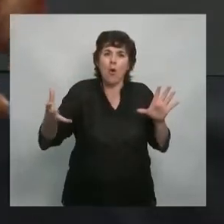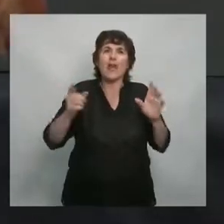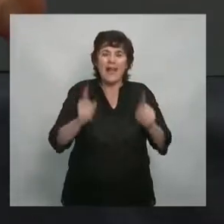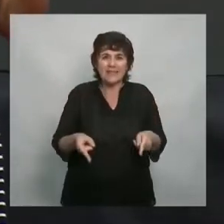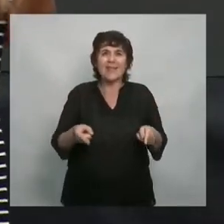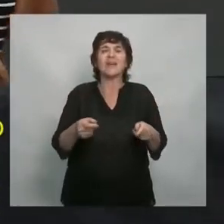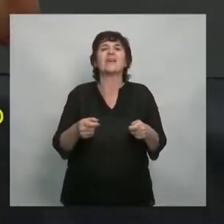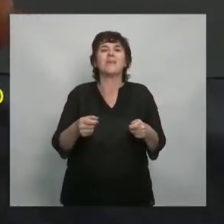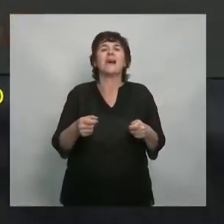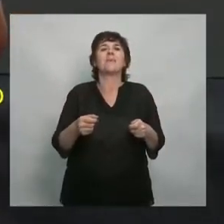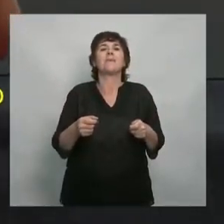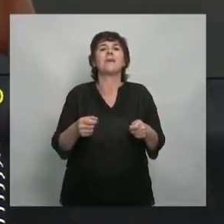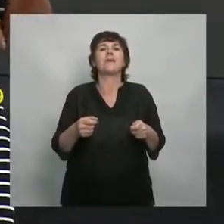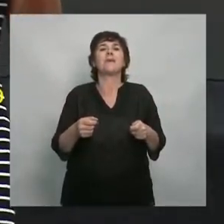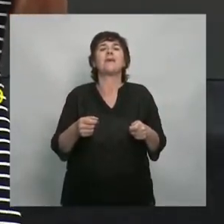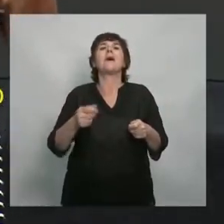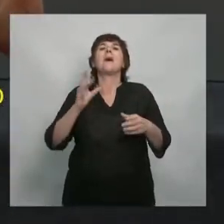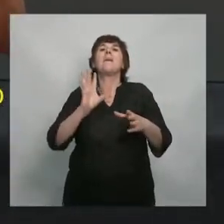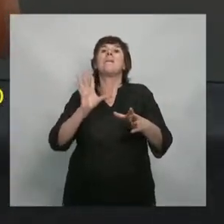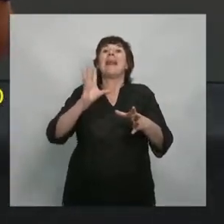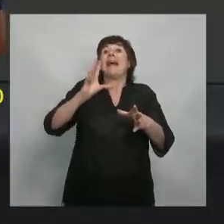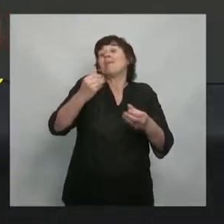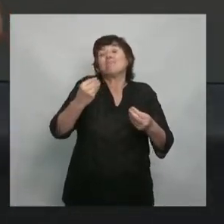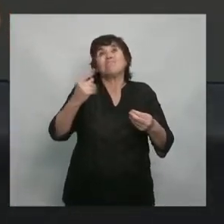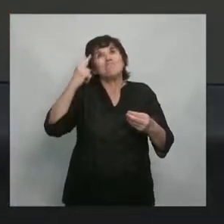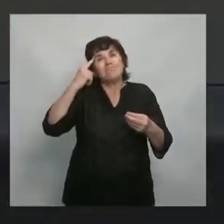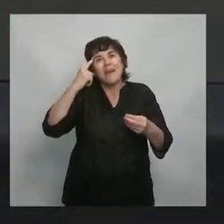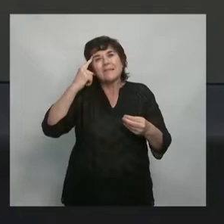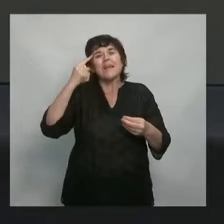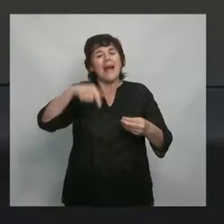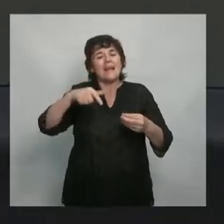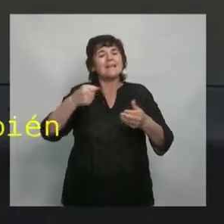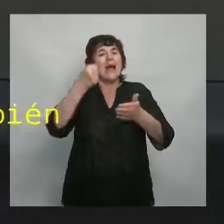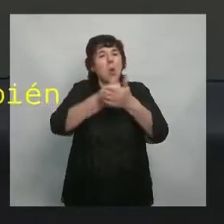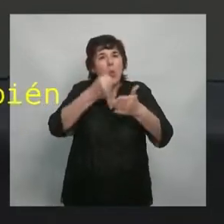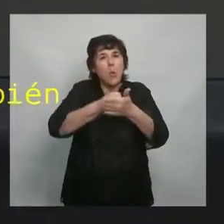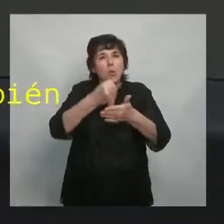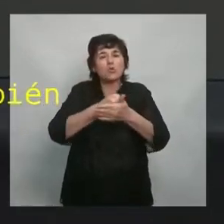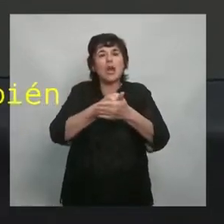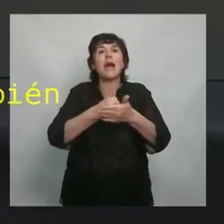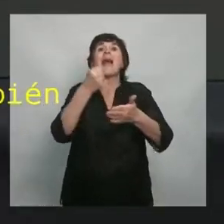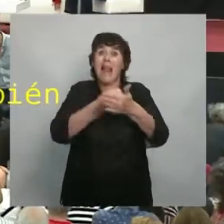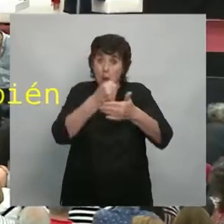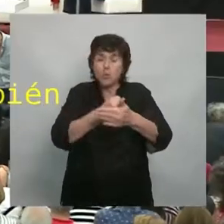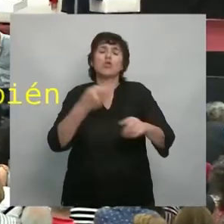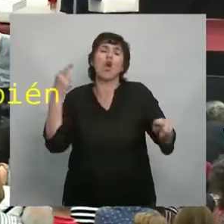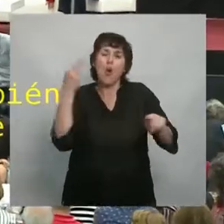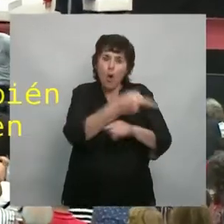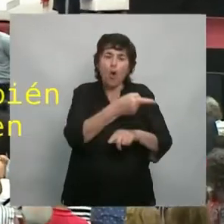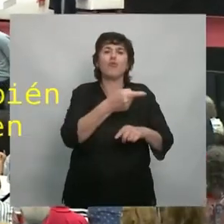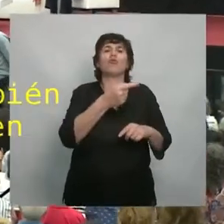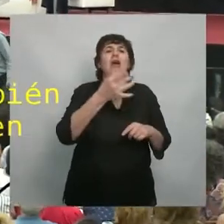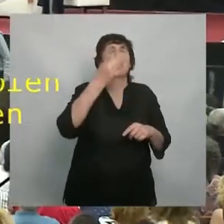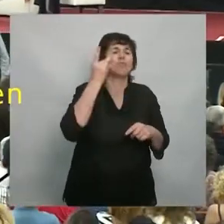coragem de incluir nessa luta e nessa resistência democrática a luta contra o racismo, a luta contra o